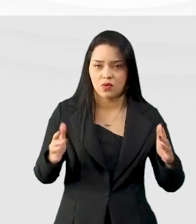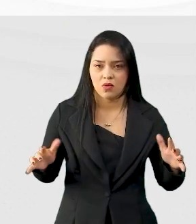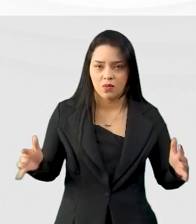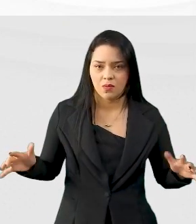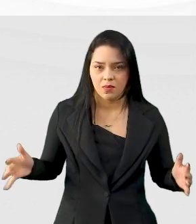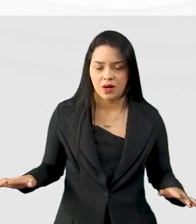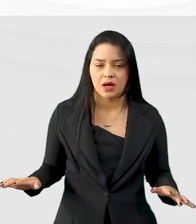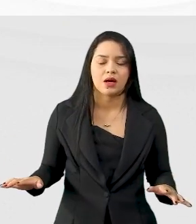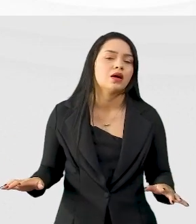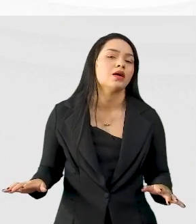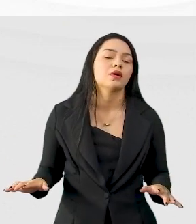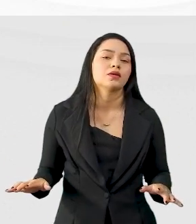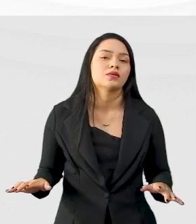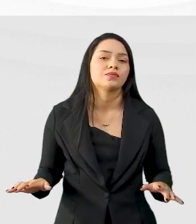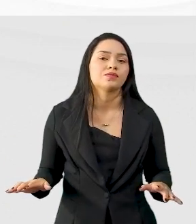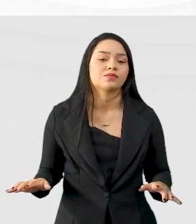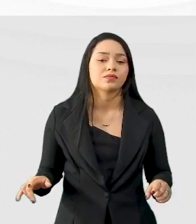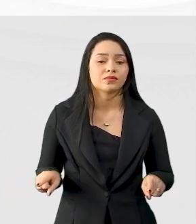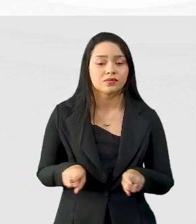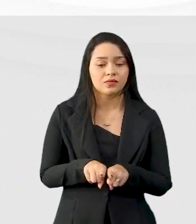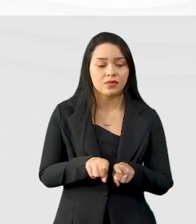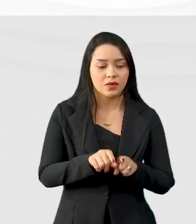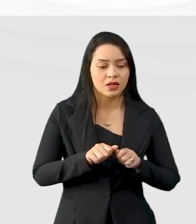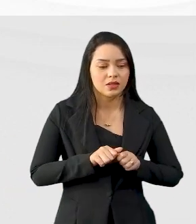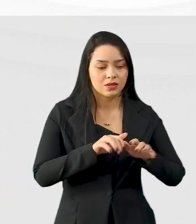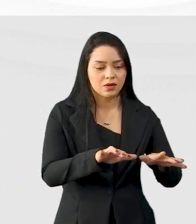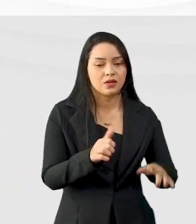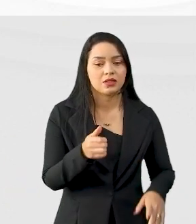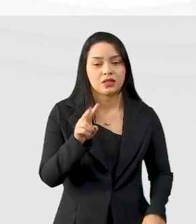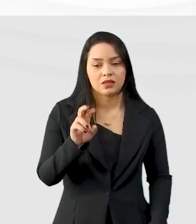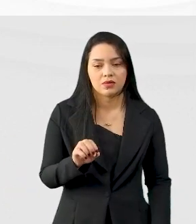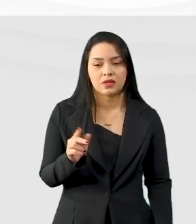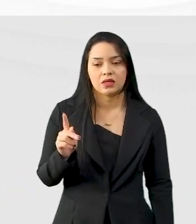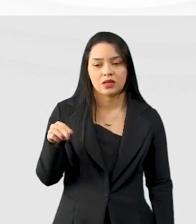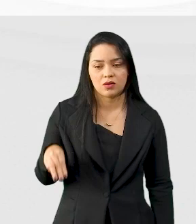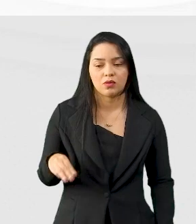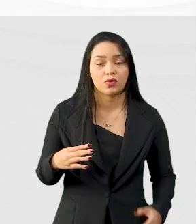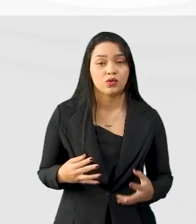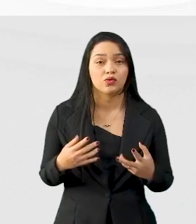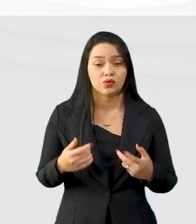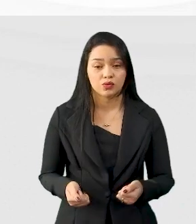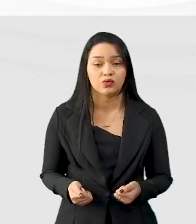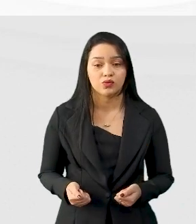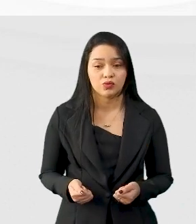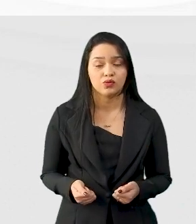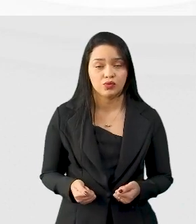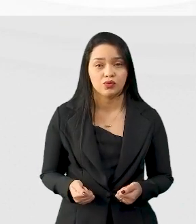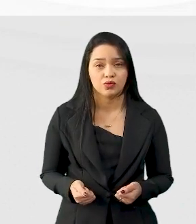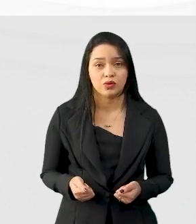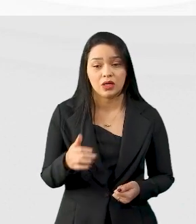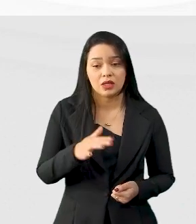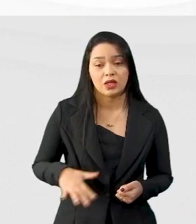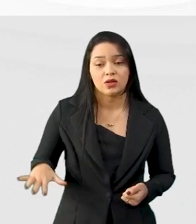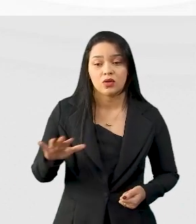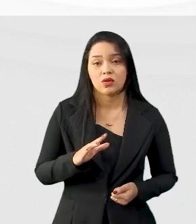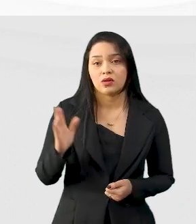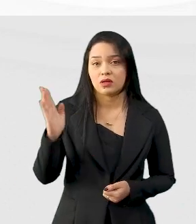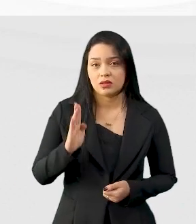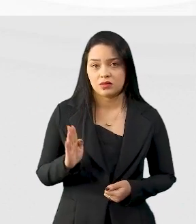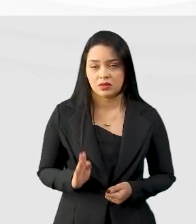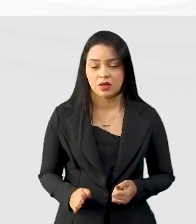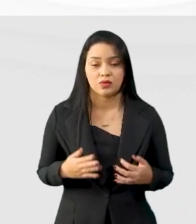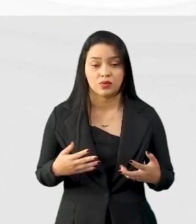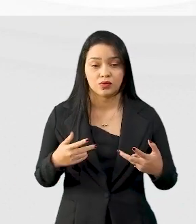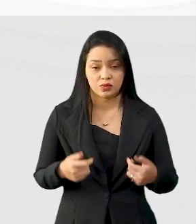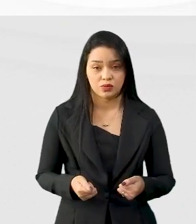marcar bem aqui, ó, litoral, e se expandiu até aqui 150 quilômetros, tudo isso é território nacional, ou seja, todas as riquezas que